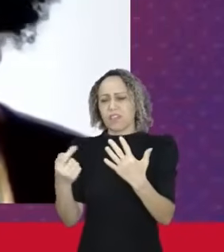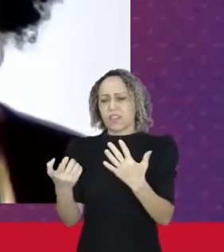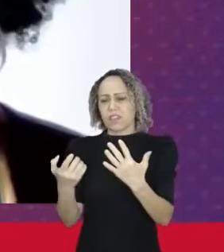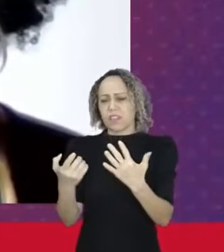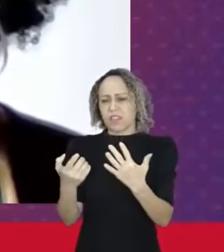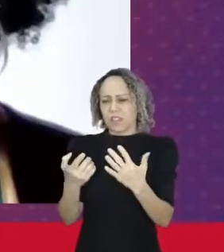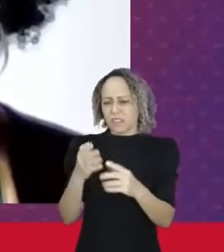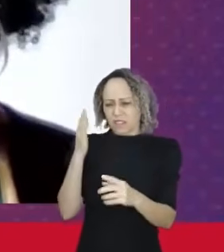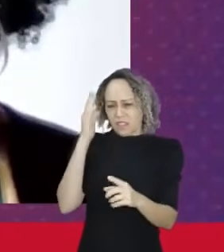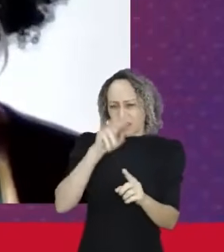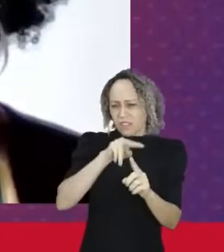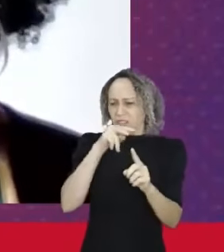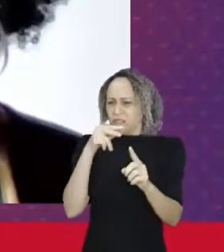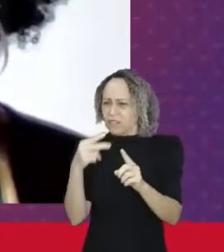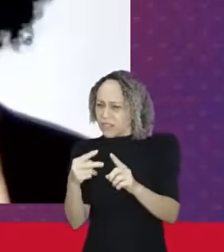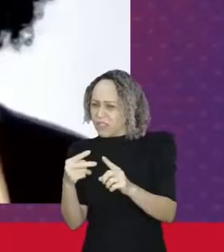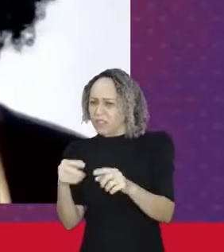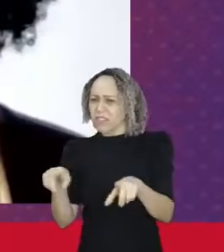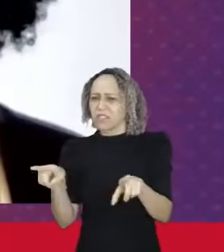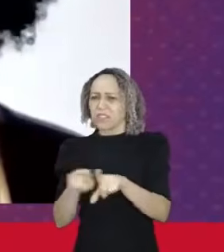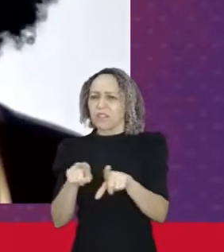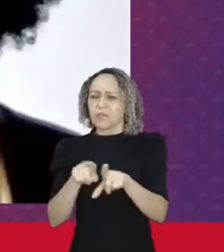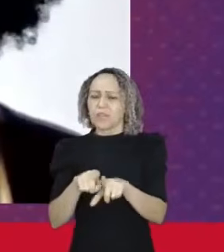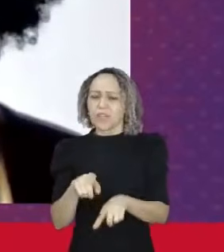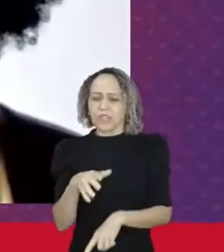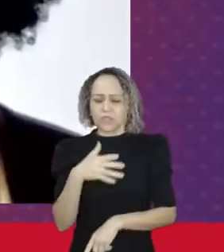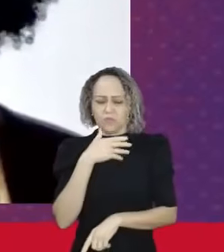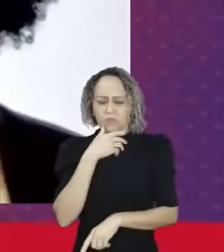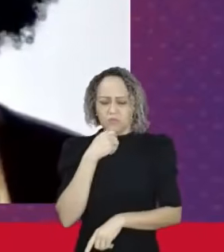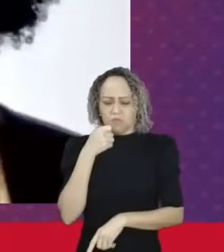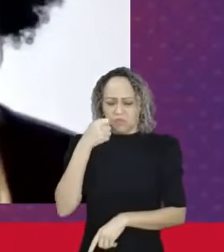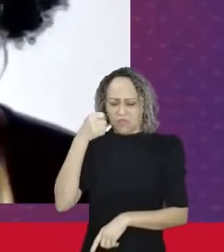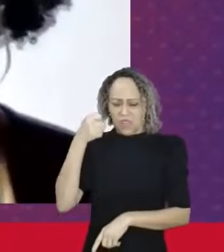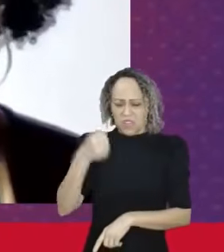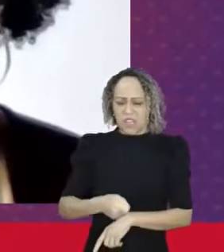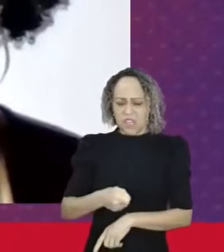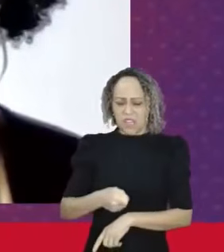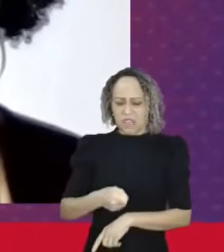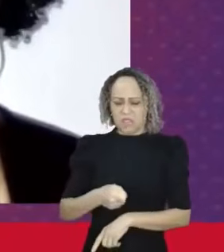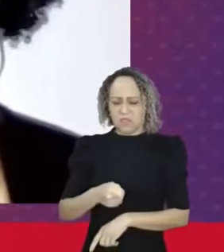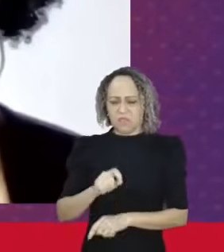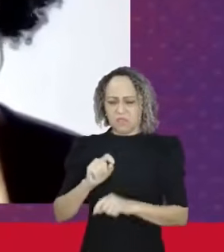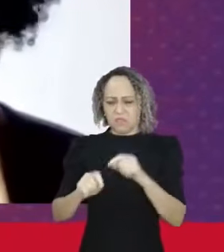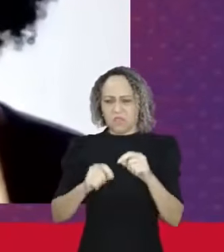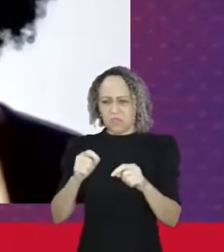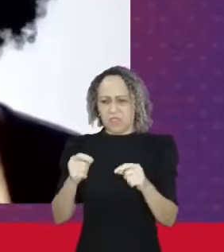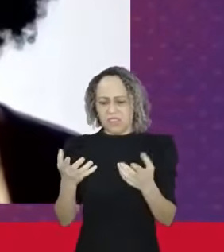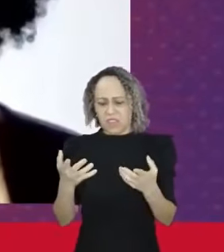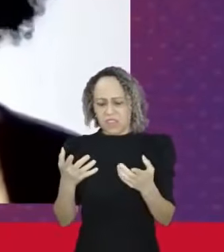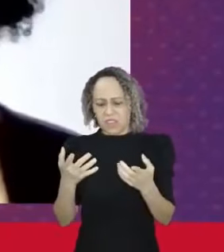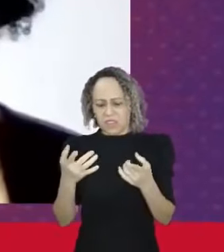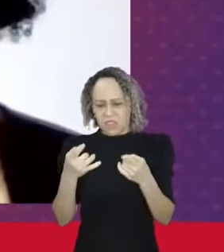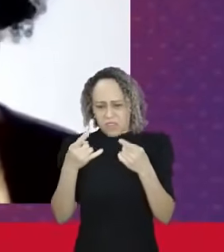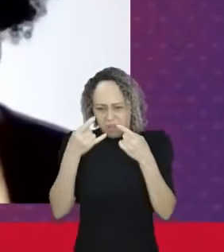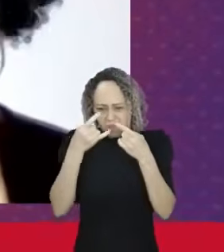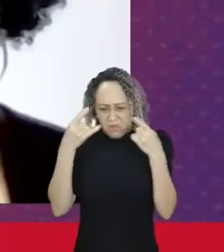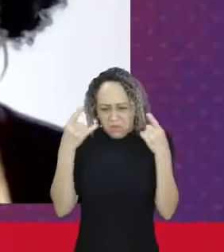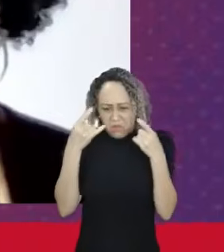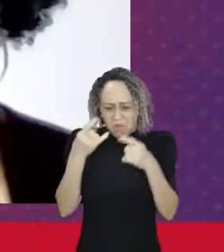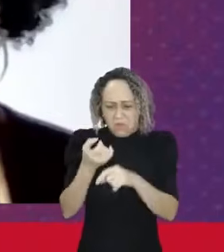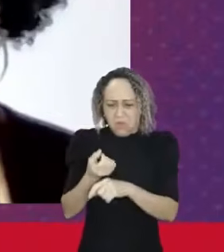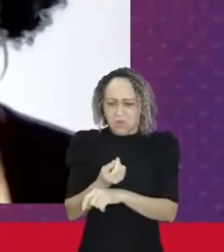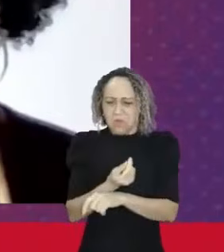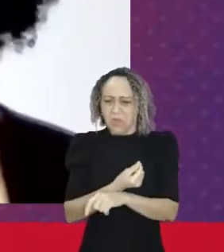que estruturou o capitalismo ancorado no racismo, um pouco